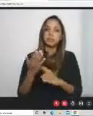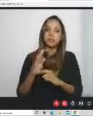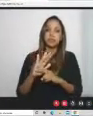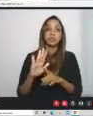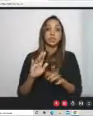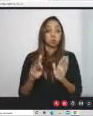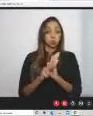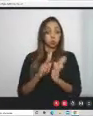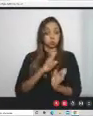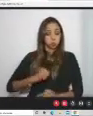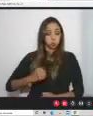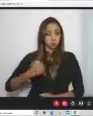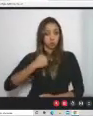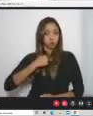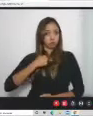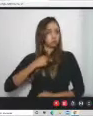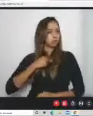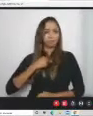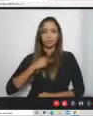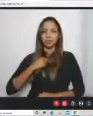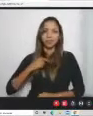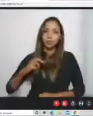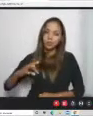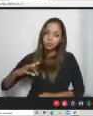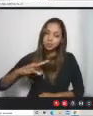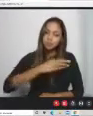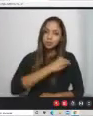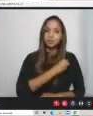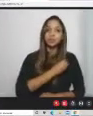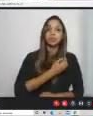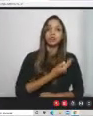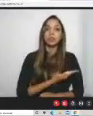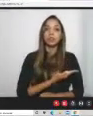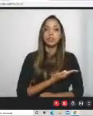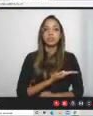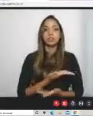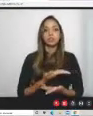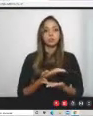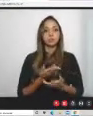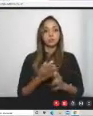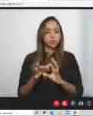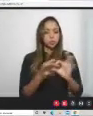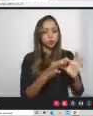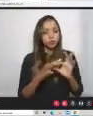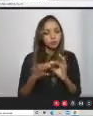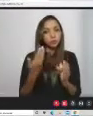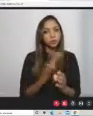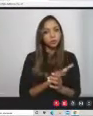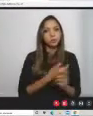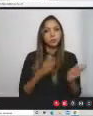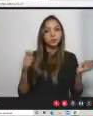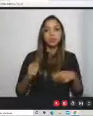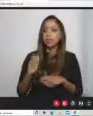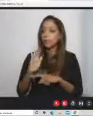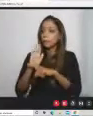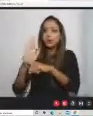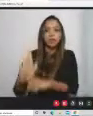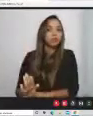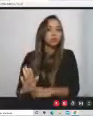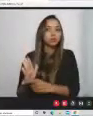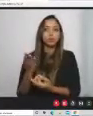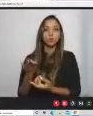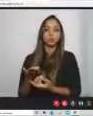Então, é a união de amigos que consegue ajudar muita gente. Então, ontem, senhores vereadores, quero também agradecer